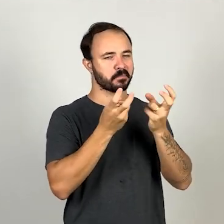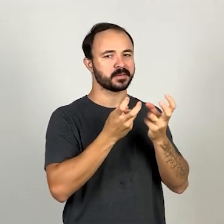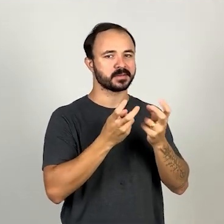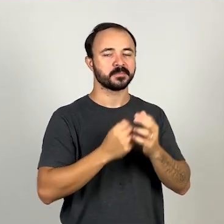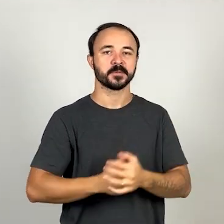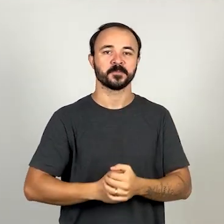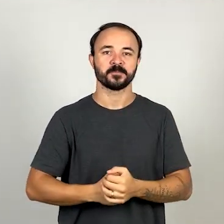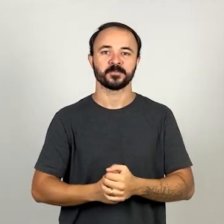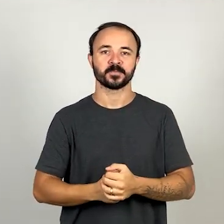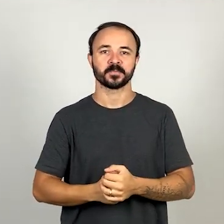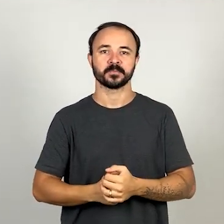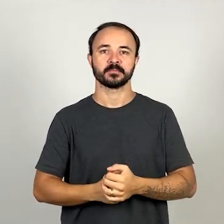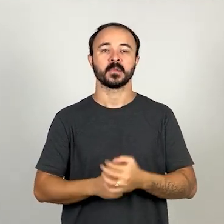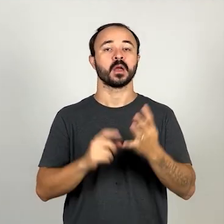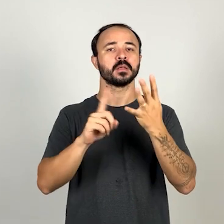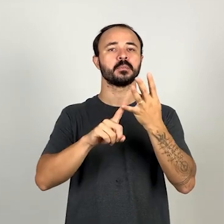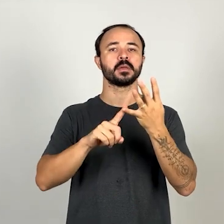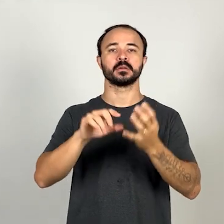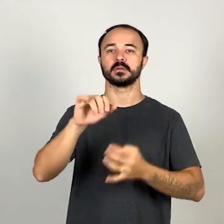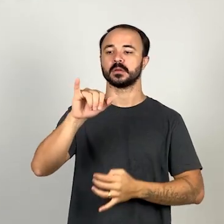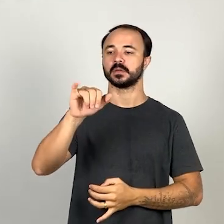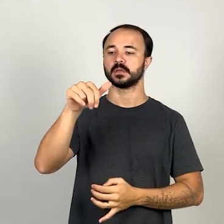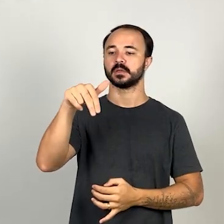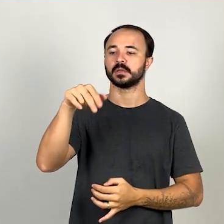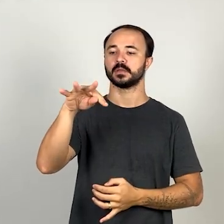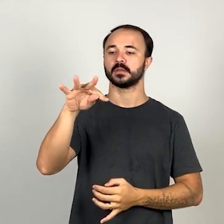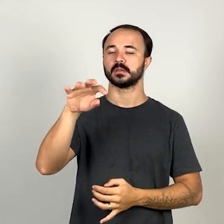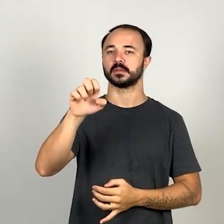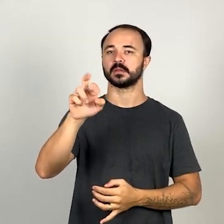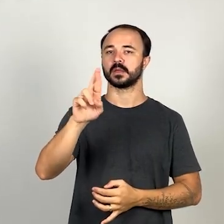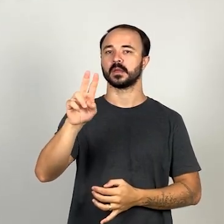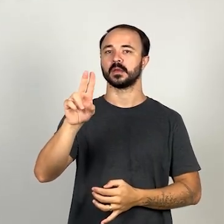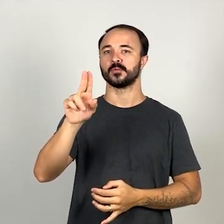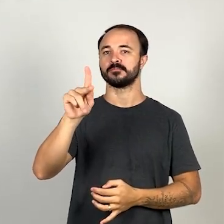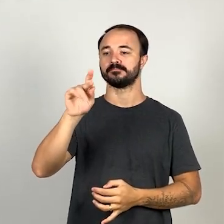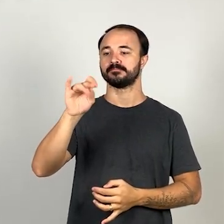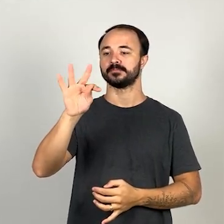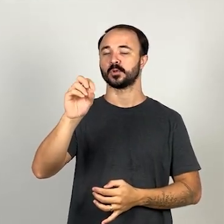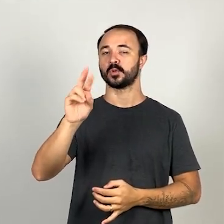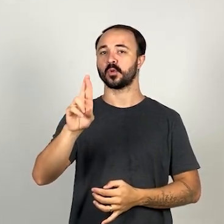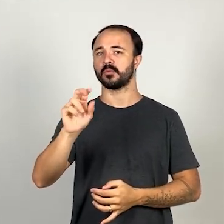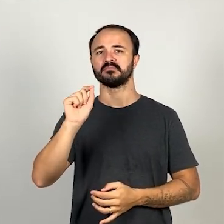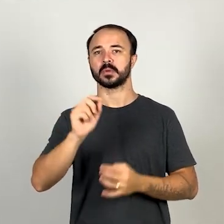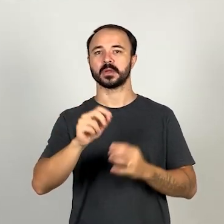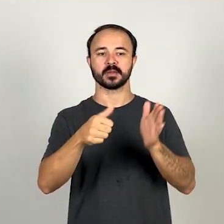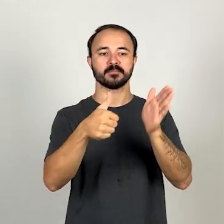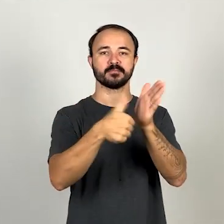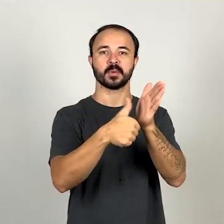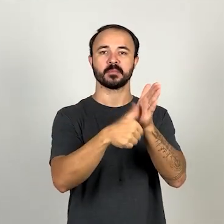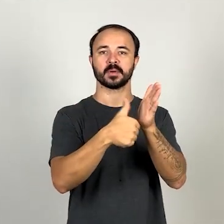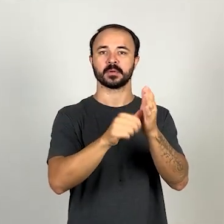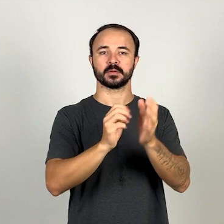que vão fechar o circuito ou abrir o circuito à medida que nós utilizamos essa